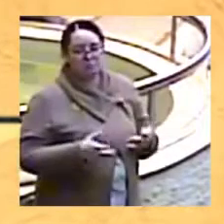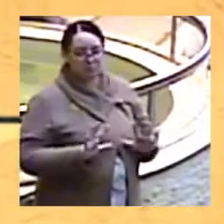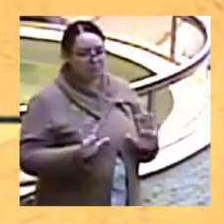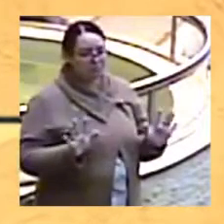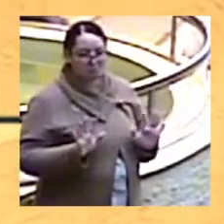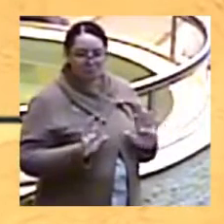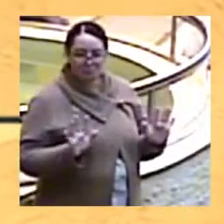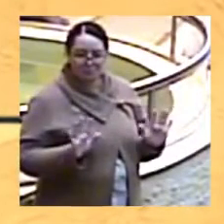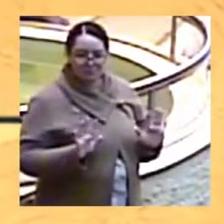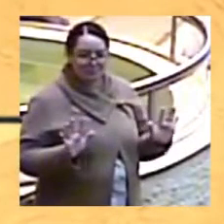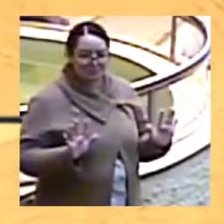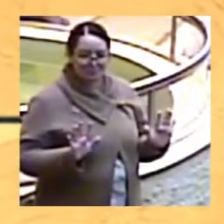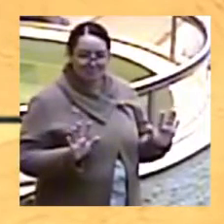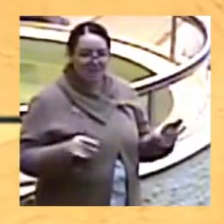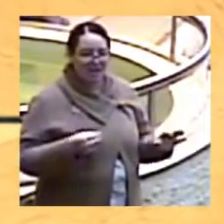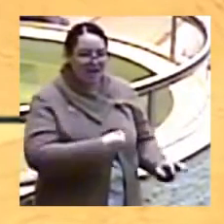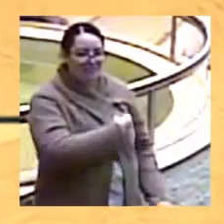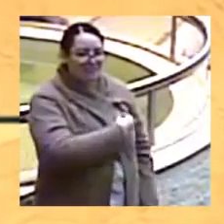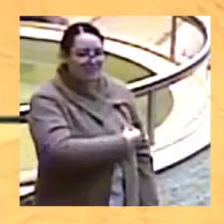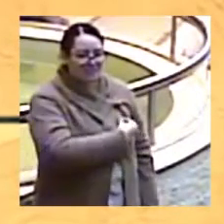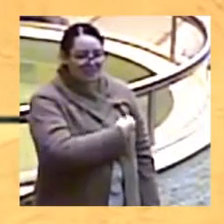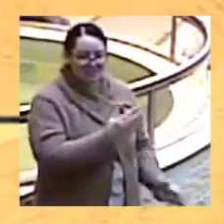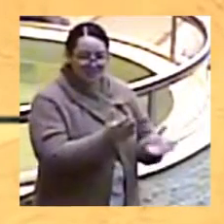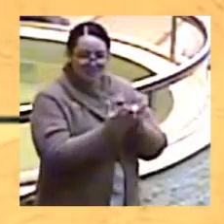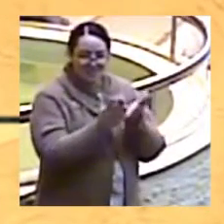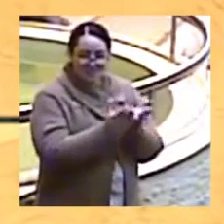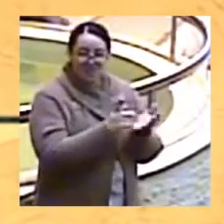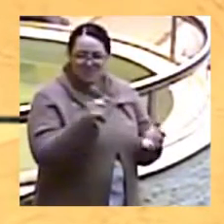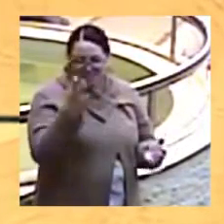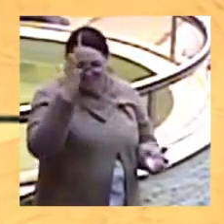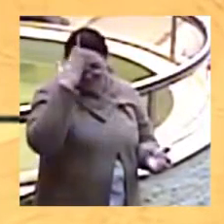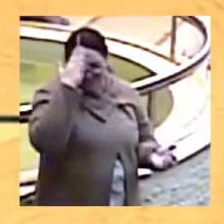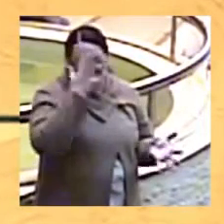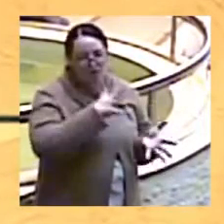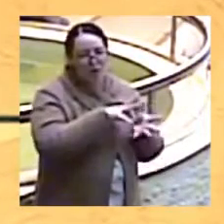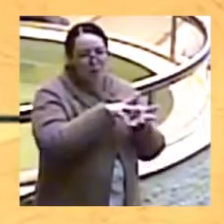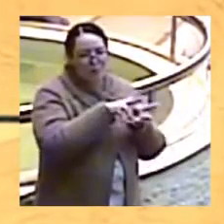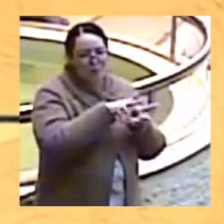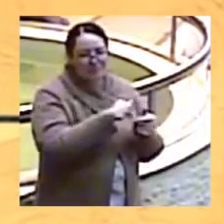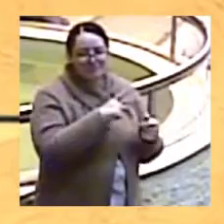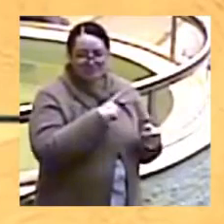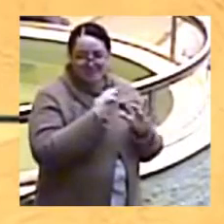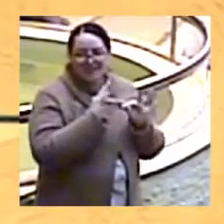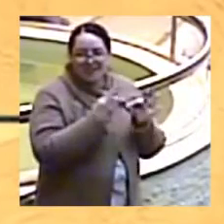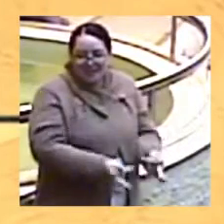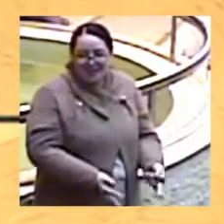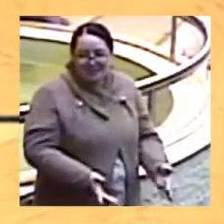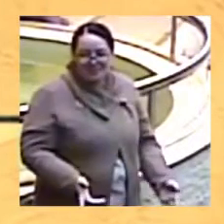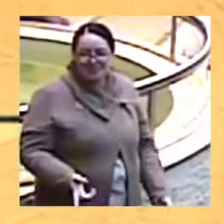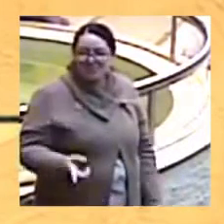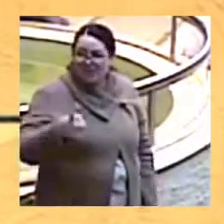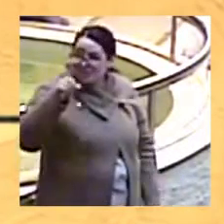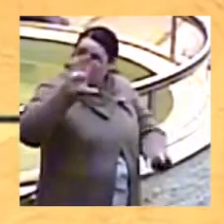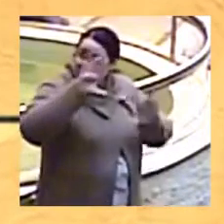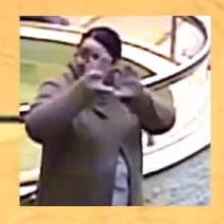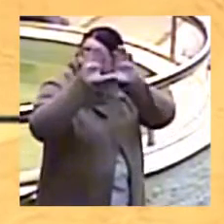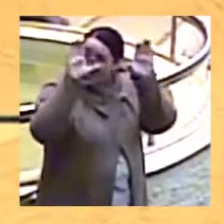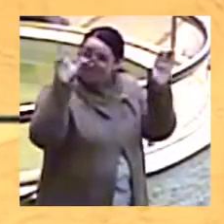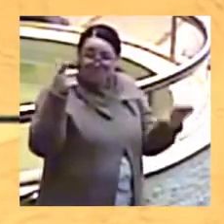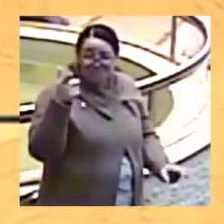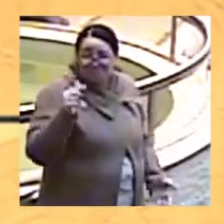da vida cristã, nesta terra, quando vivenciando, vivenciamos, momentos mais difíceis, da vida humana,